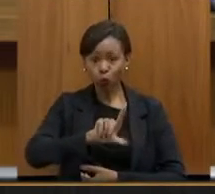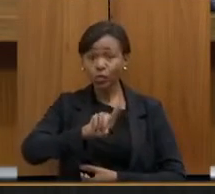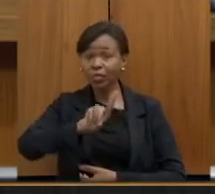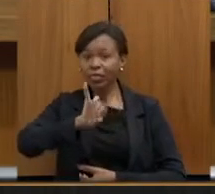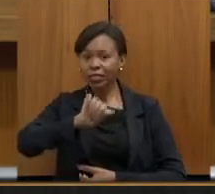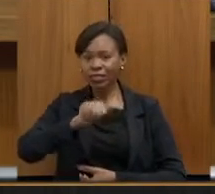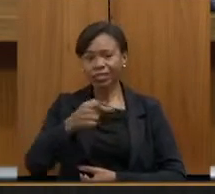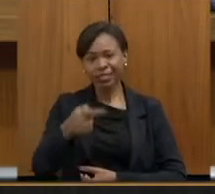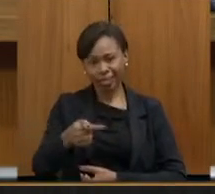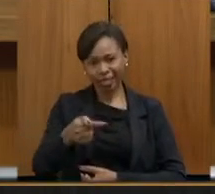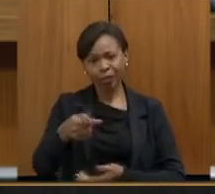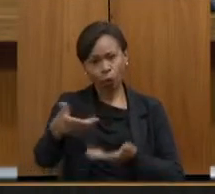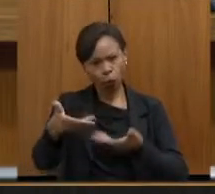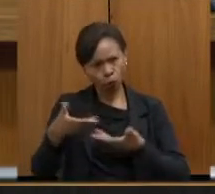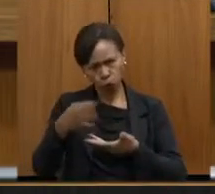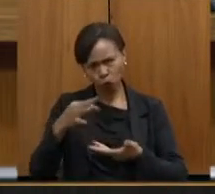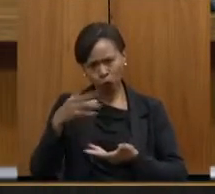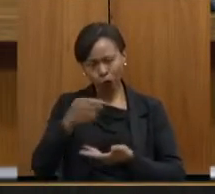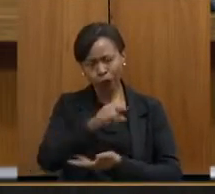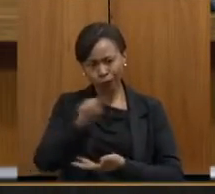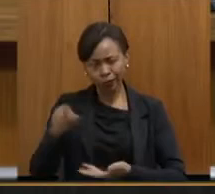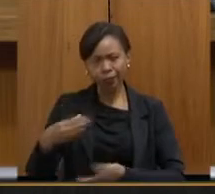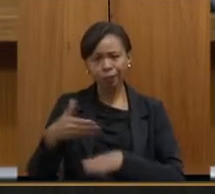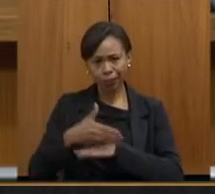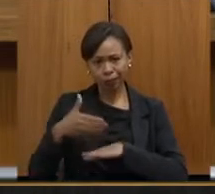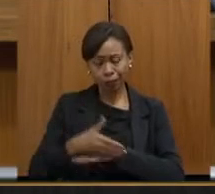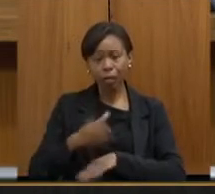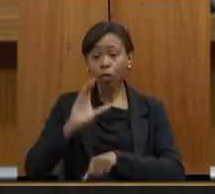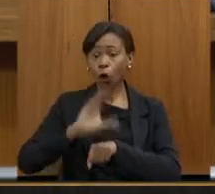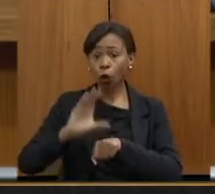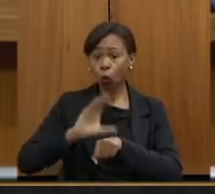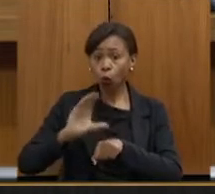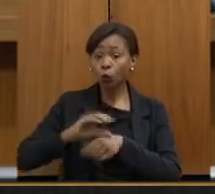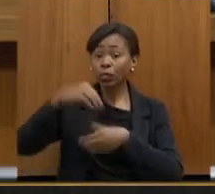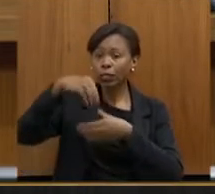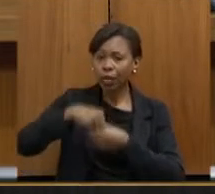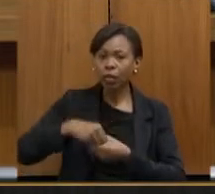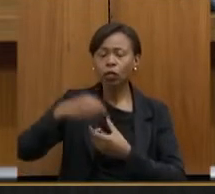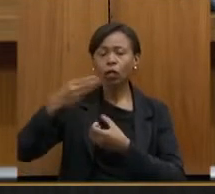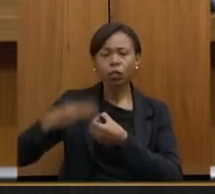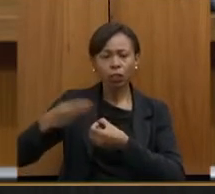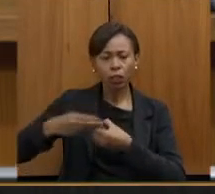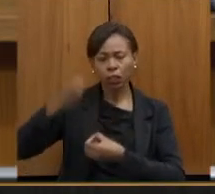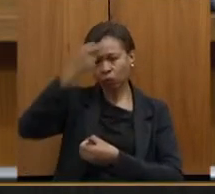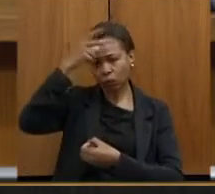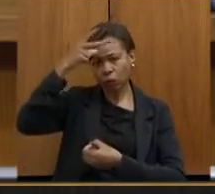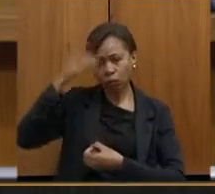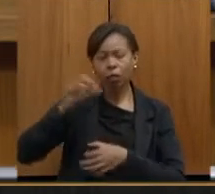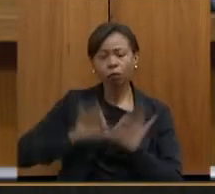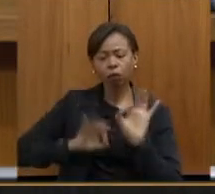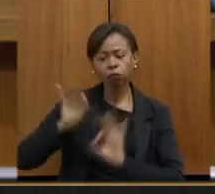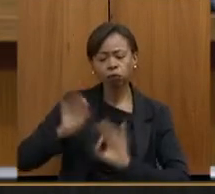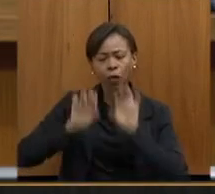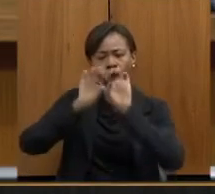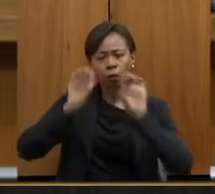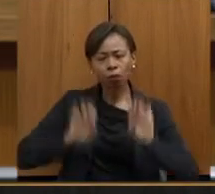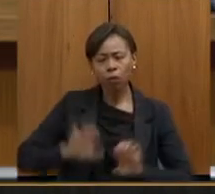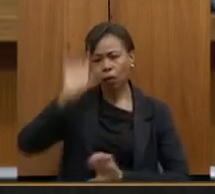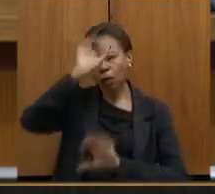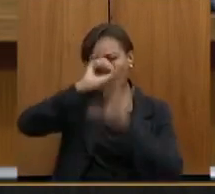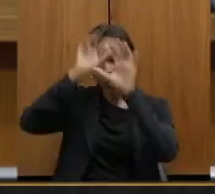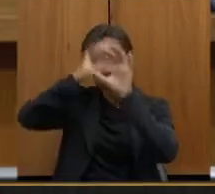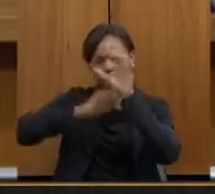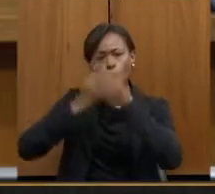para todos, em que a gente vai capacitar internamente os municípios, de fato, nessa estruturação e nessa condução dos